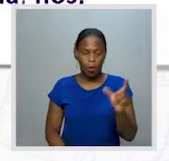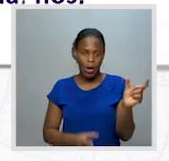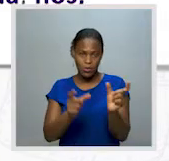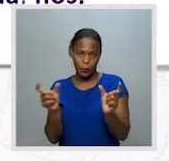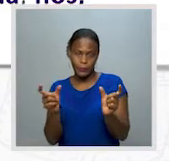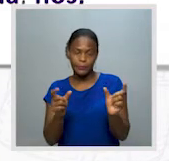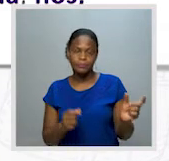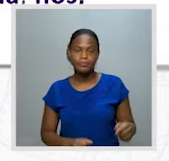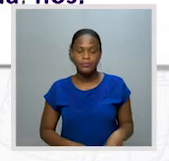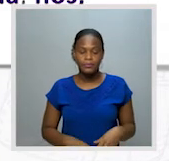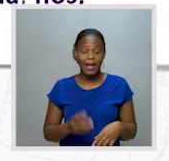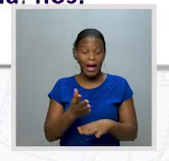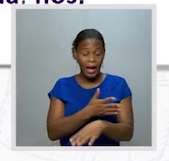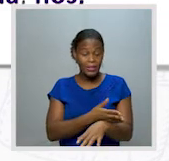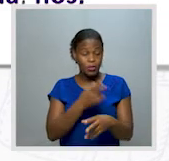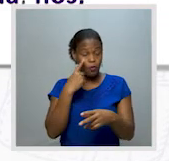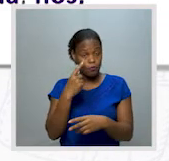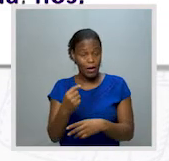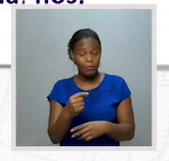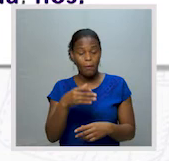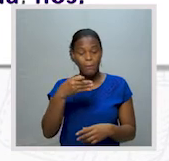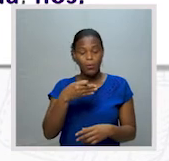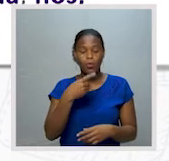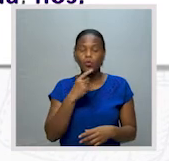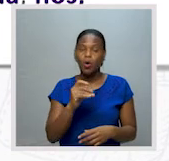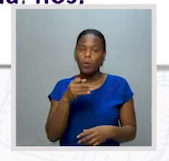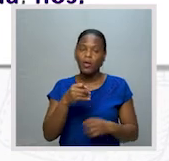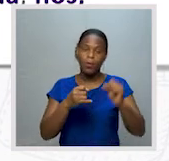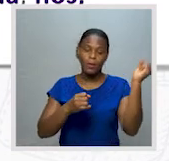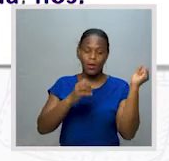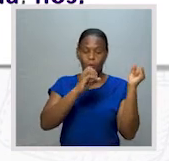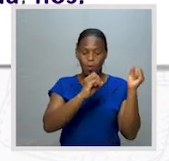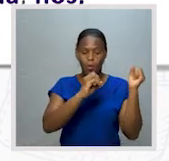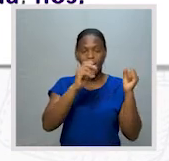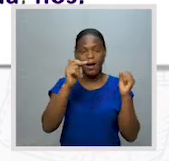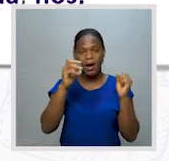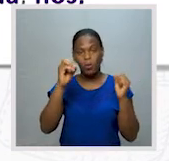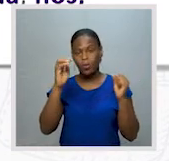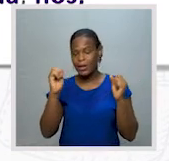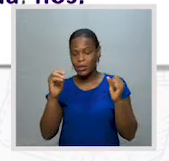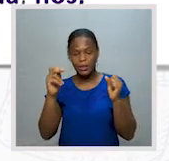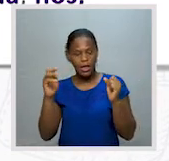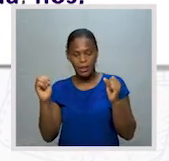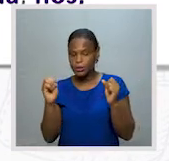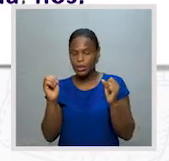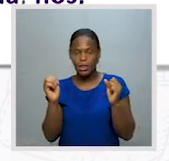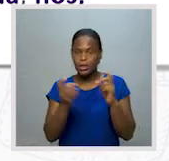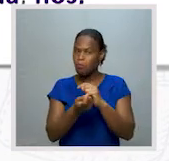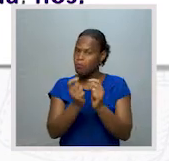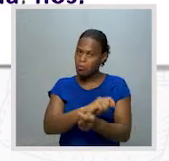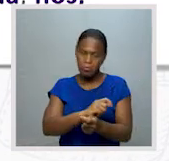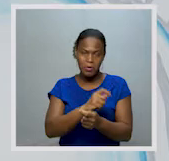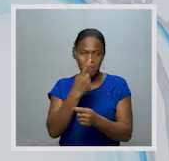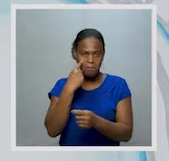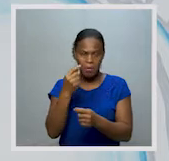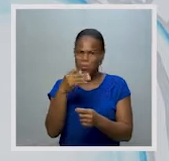Temos então, antes do verbo, os pronomes oblíquos, o, a, os, as, não sofrem qualquer alteração.